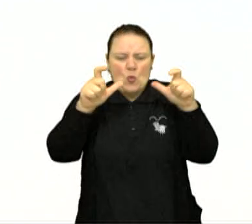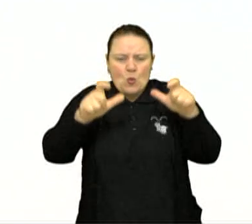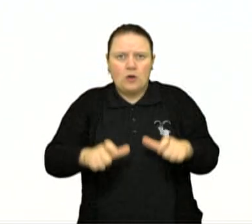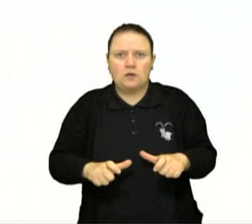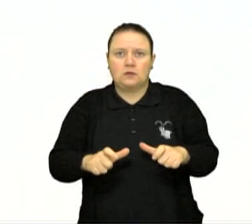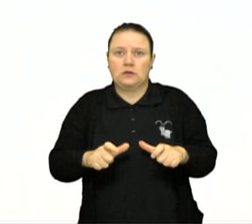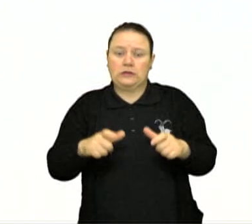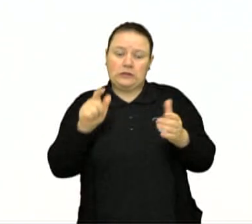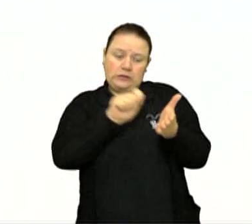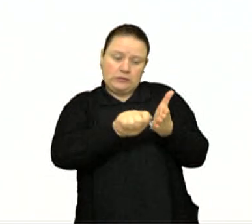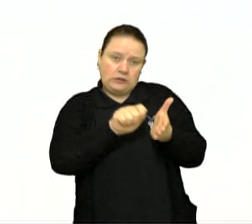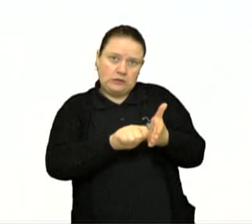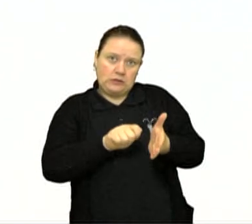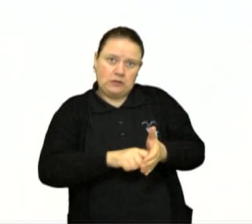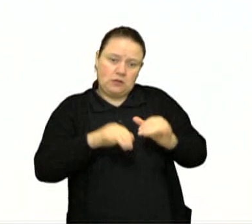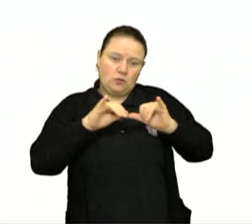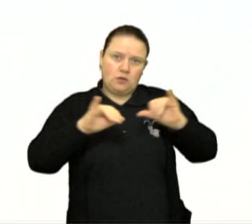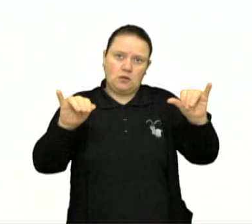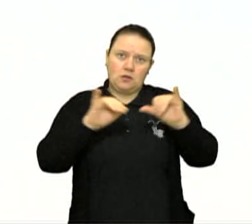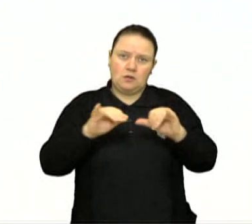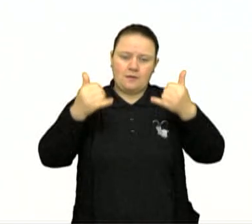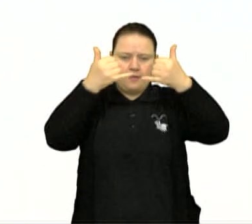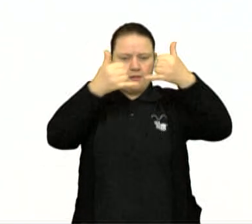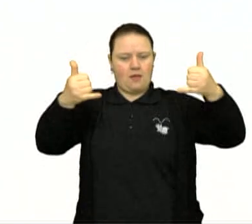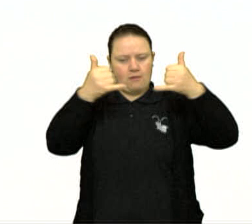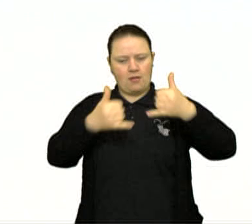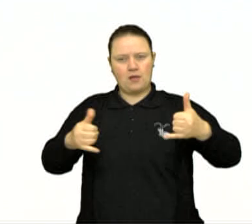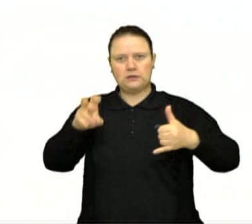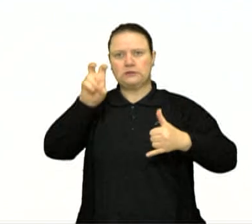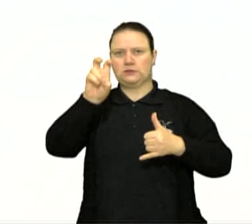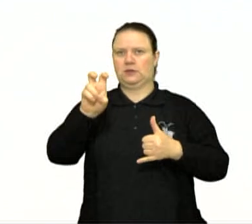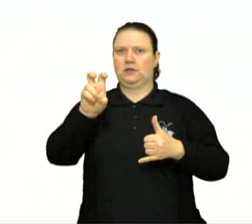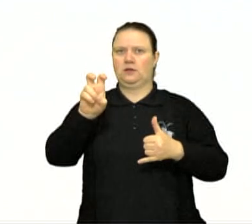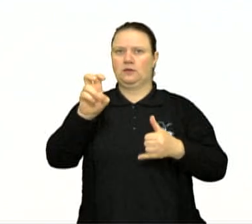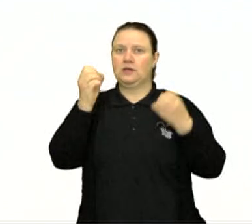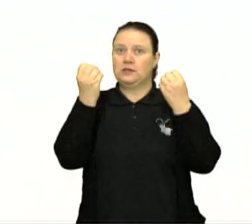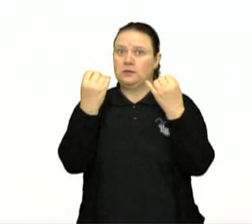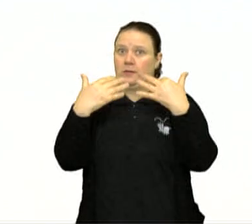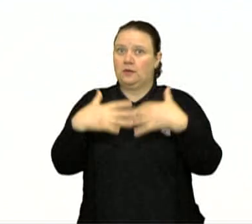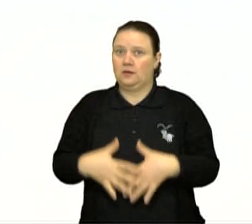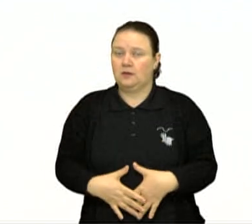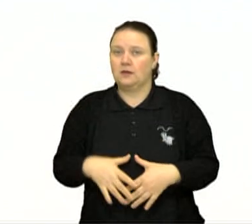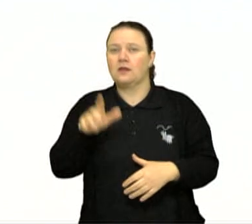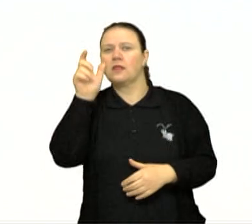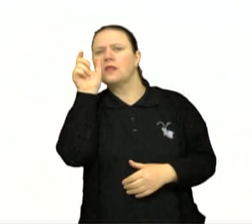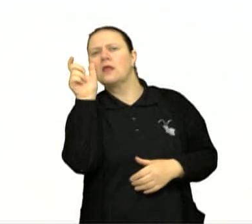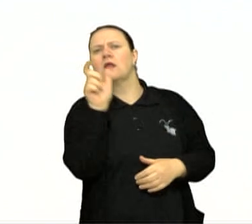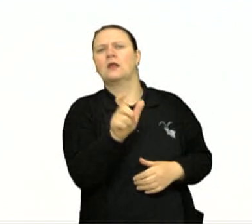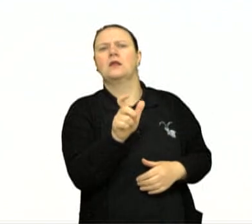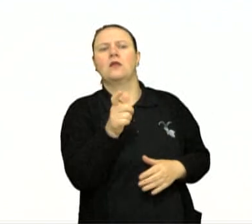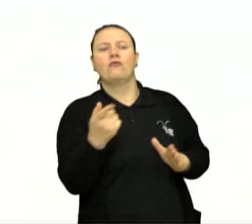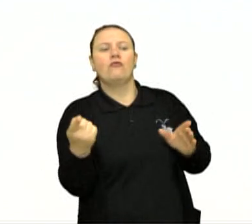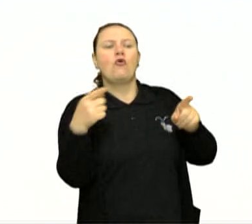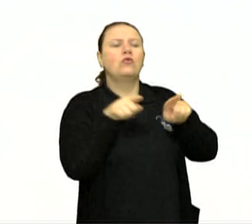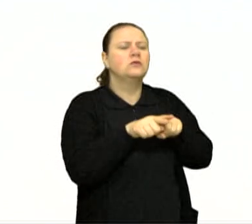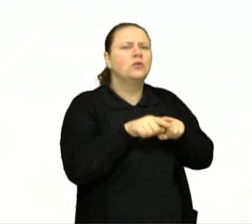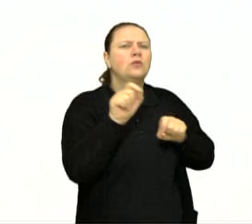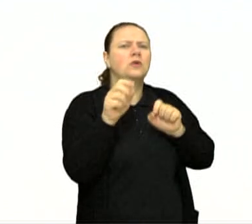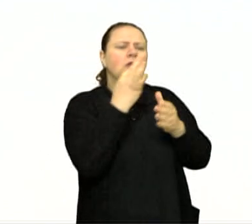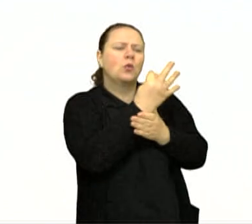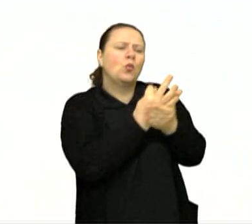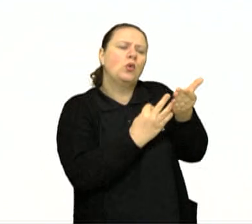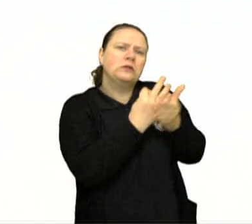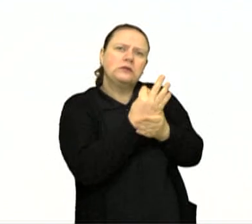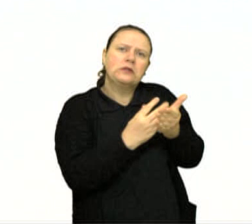um texto jornalístico, mínimo de 5 linhas, sobre esse conflito. E aí é interessante resgatar o que é um texto jornalístico. É um